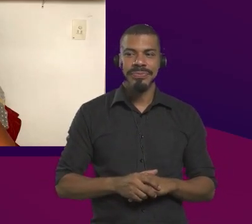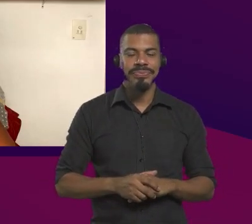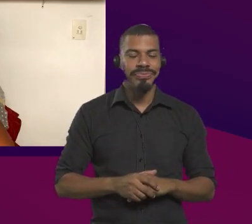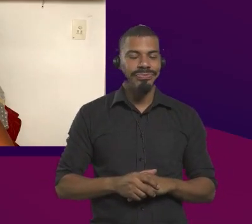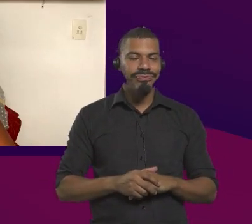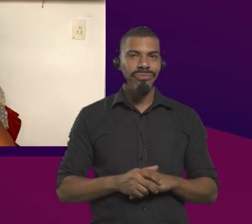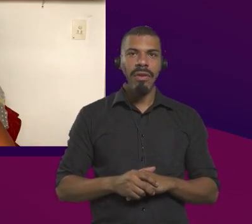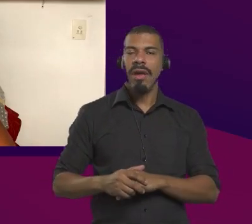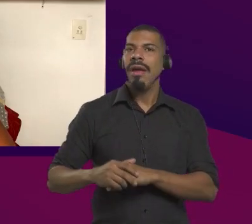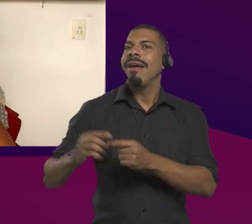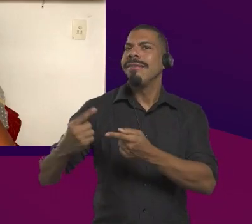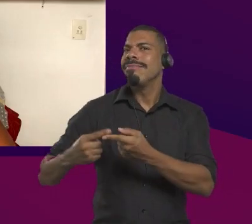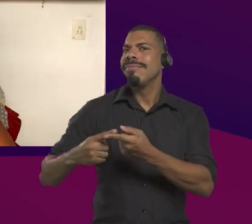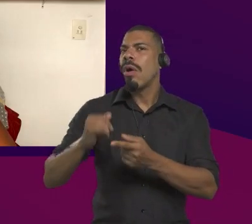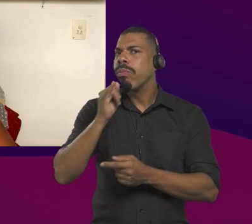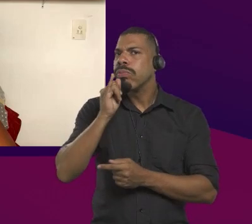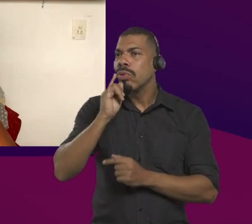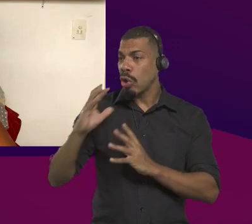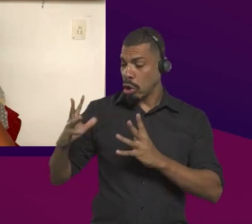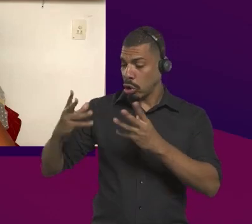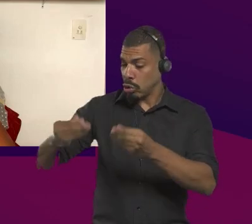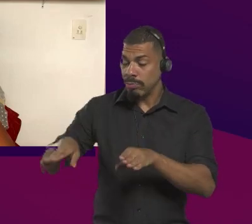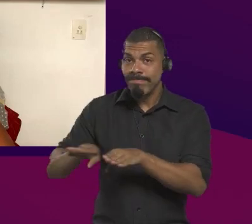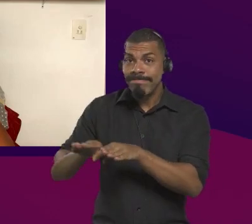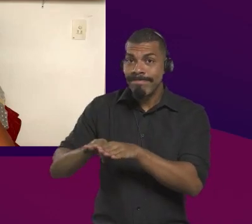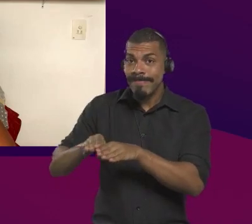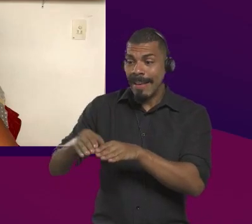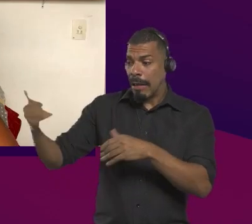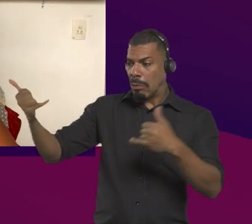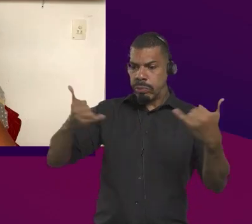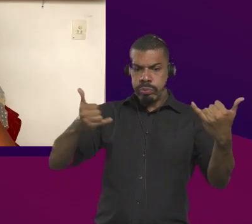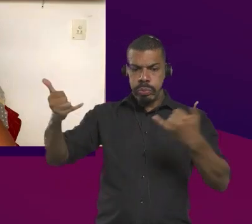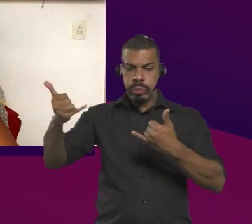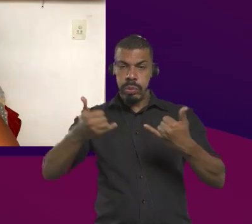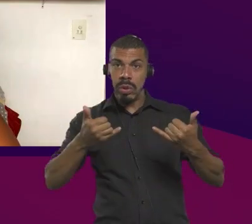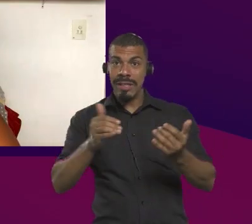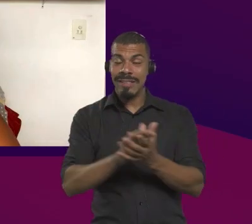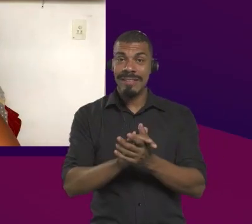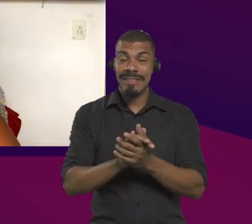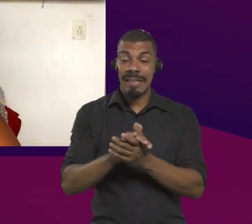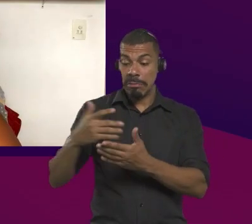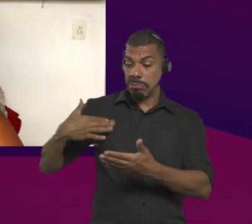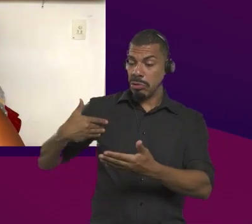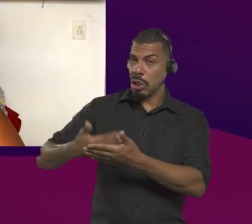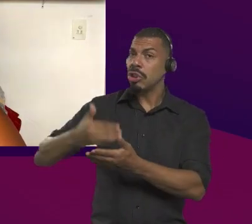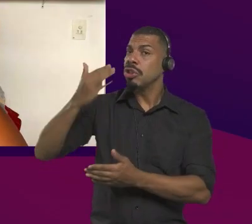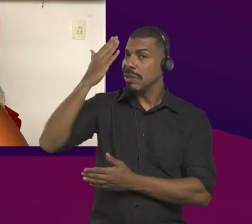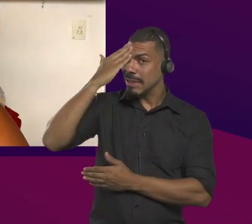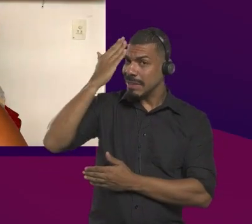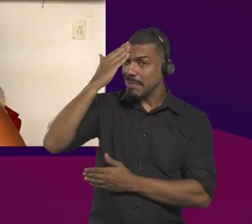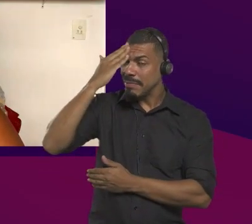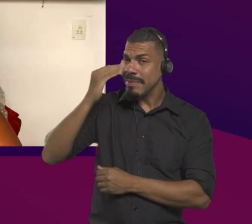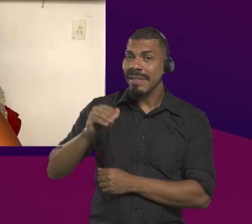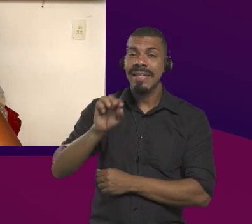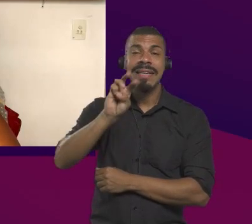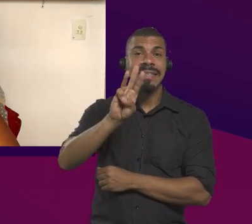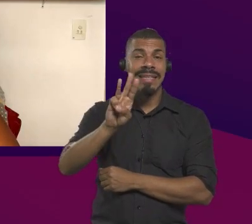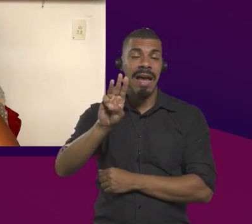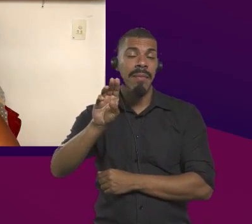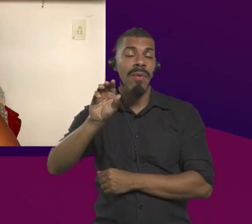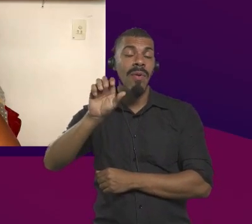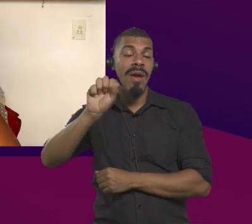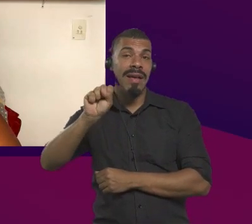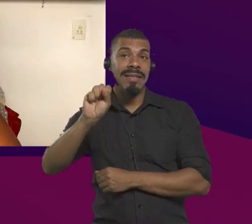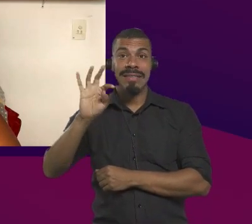vai banalizar. Mas tudo que entra em modinha, banaliza, né? Era uma tendência, a gente sabia disso, o WGSN já tinha apontado que body positive